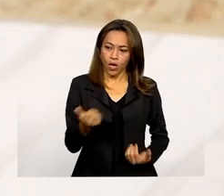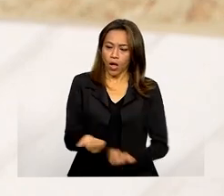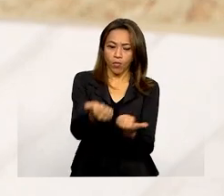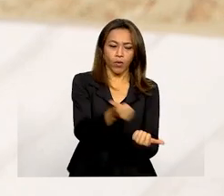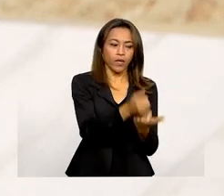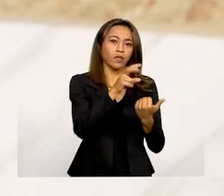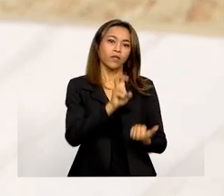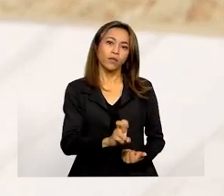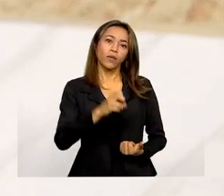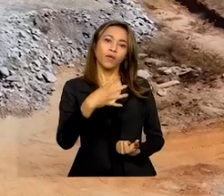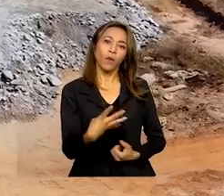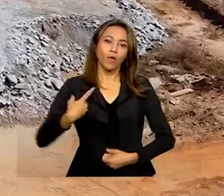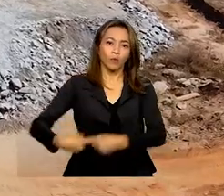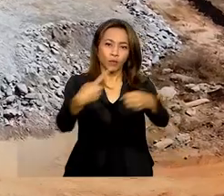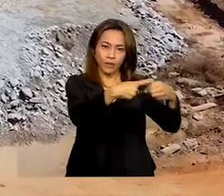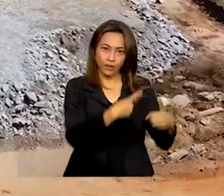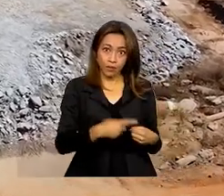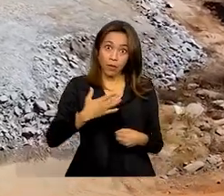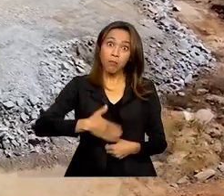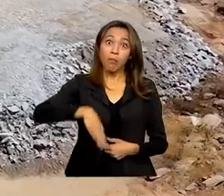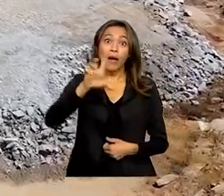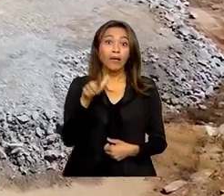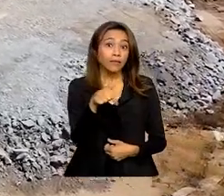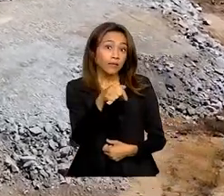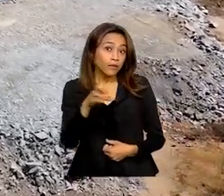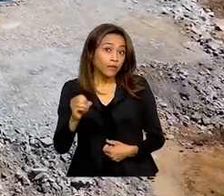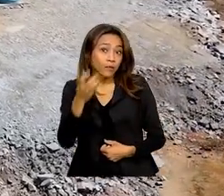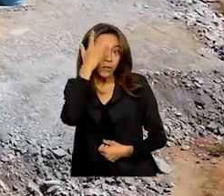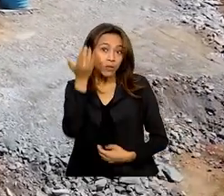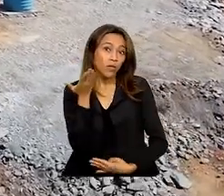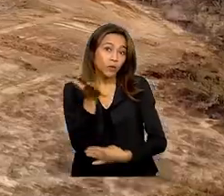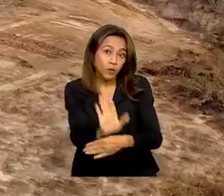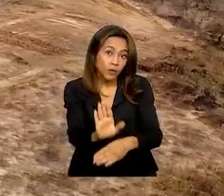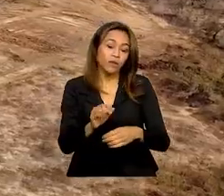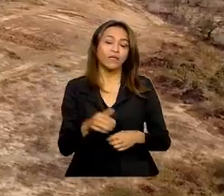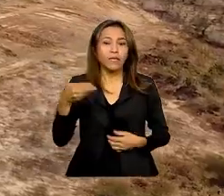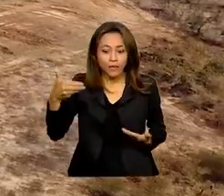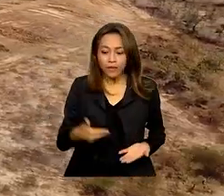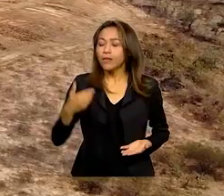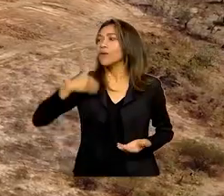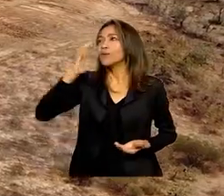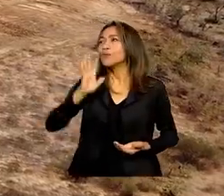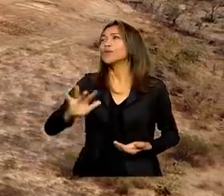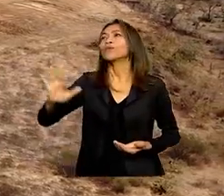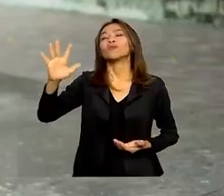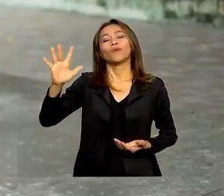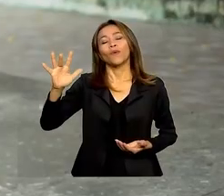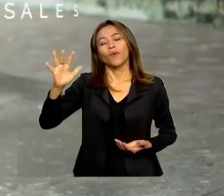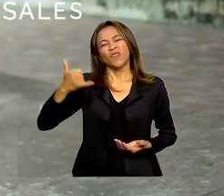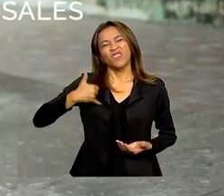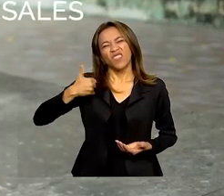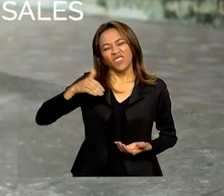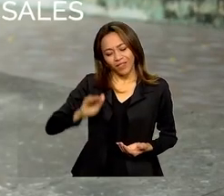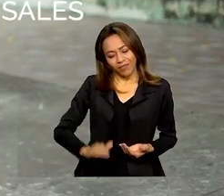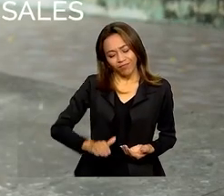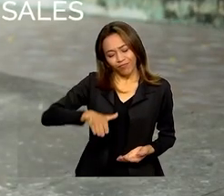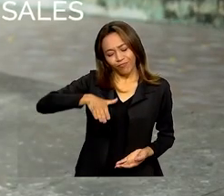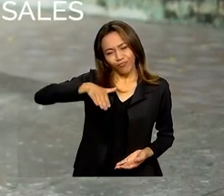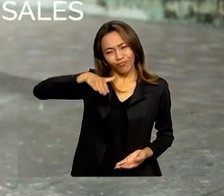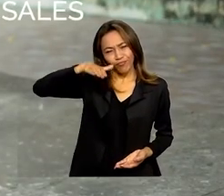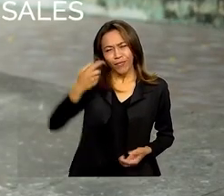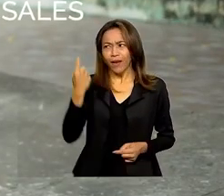beneficiando 54 municípios, atendendo mais de 750 mil pessoas. Na verdade, um sonho que eu carrego ele da minha